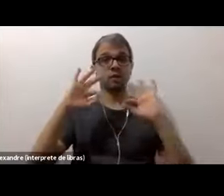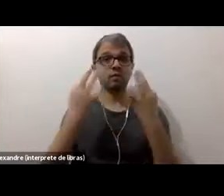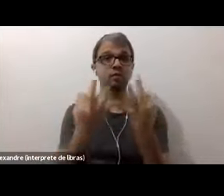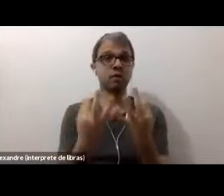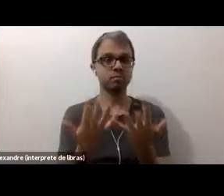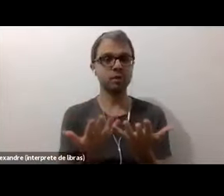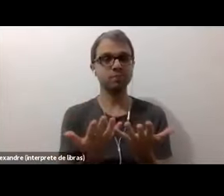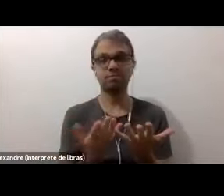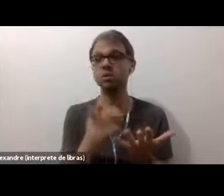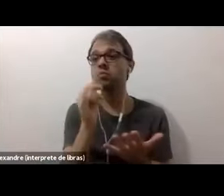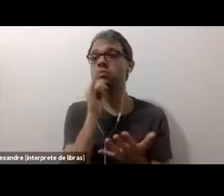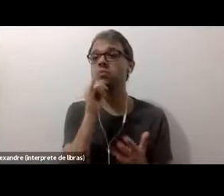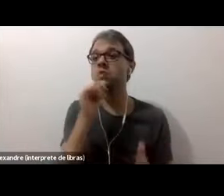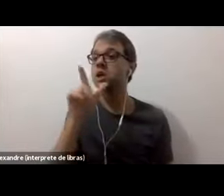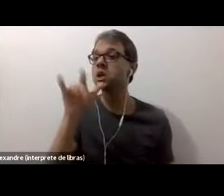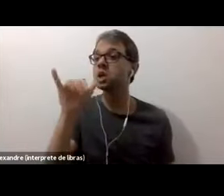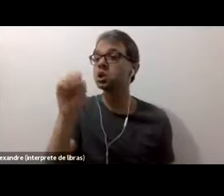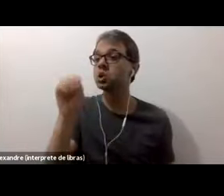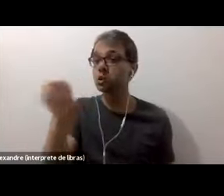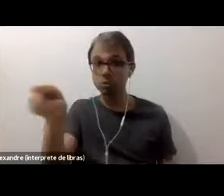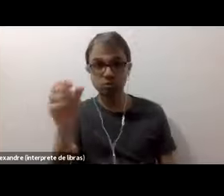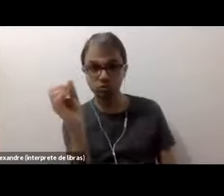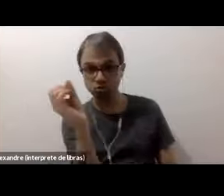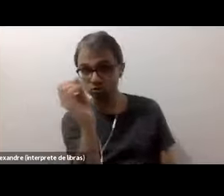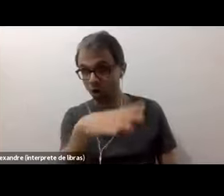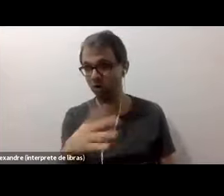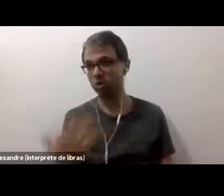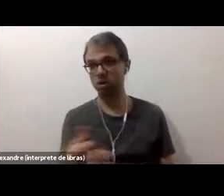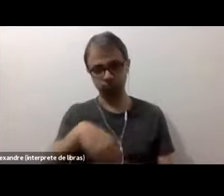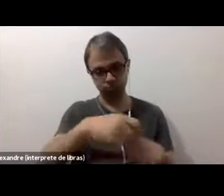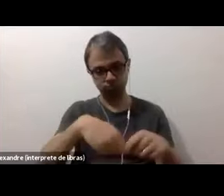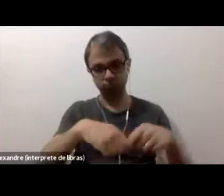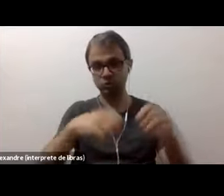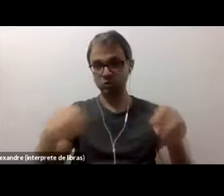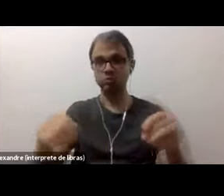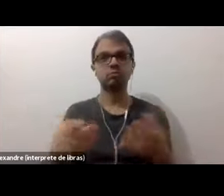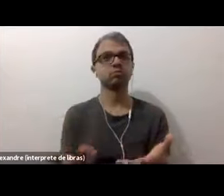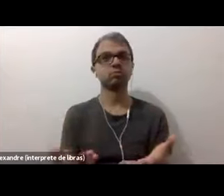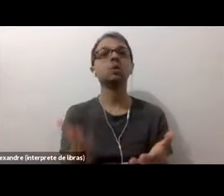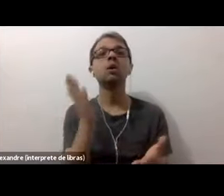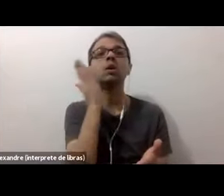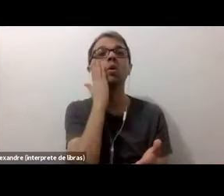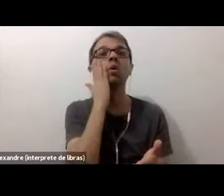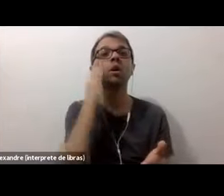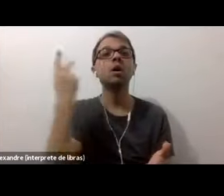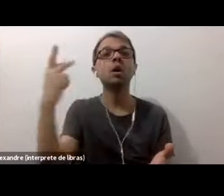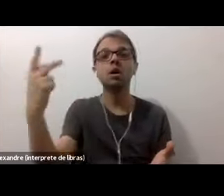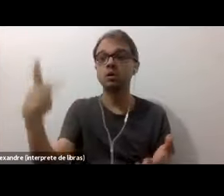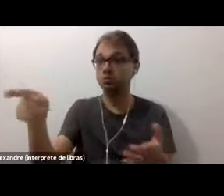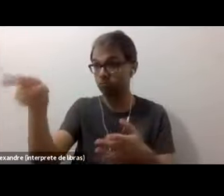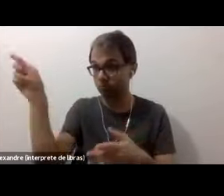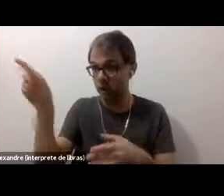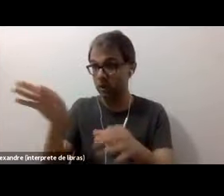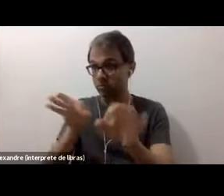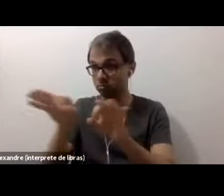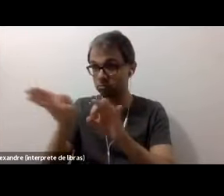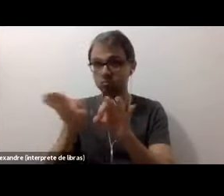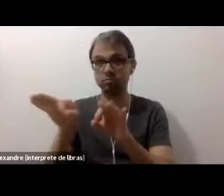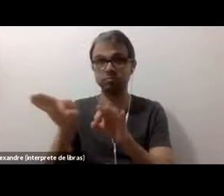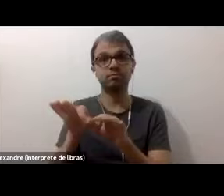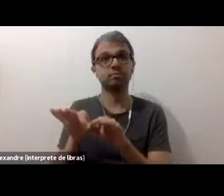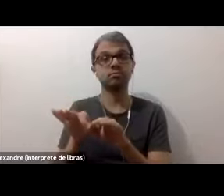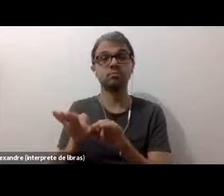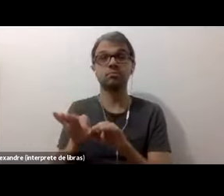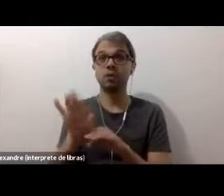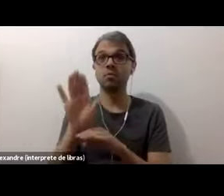lixo, precisa arrumar o quarto, guardar os brinquedos, obviamente que cada tarefa é de acordo com a idade das crianças. À medida que elas vão tendo mais